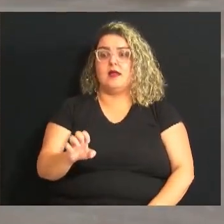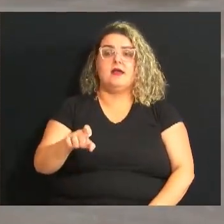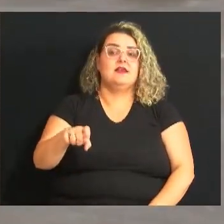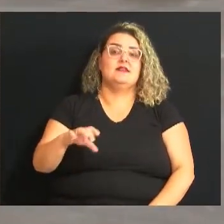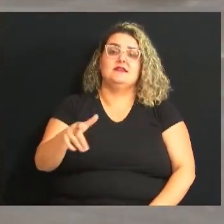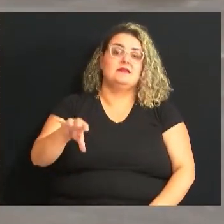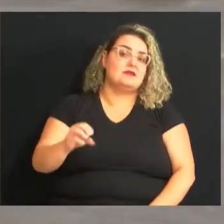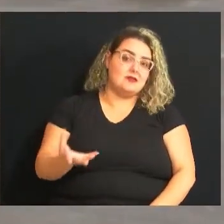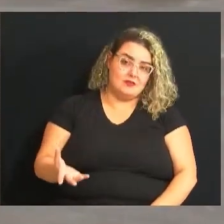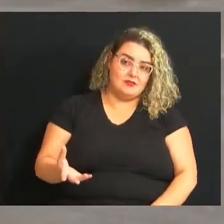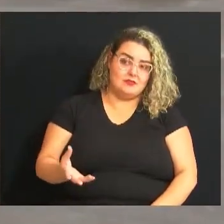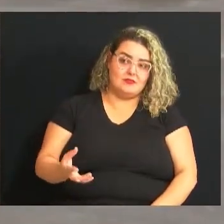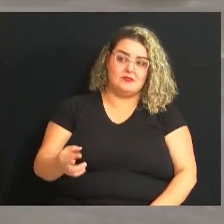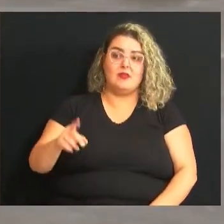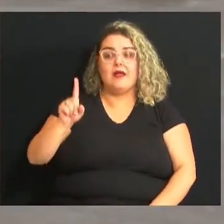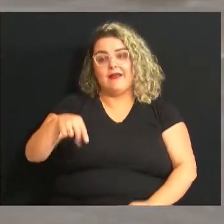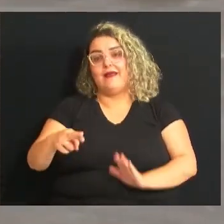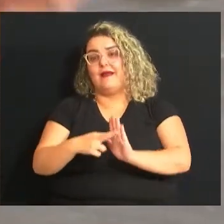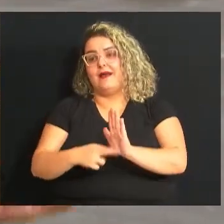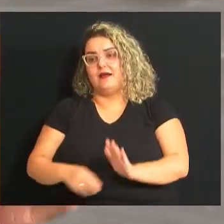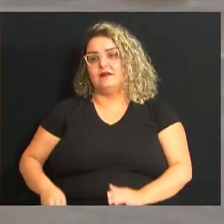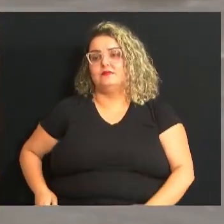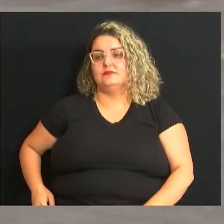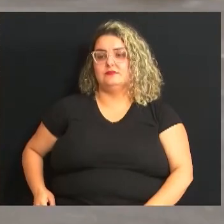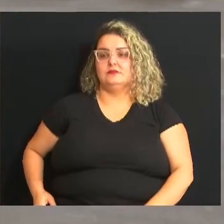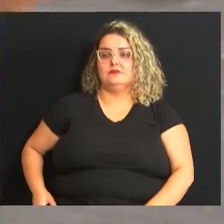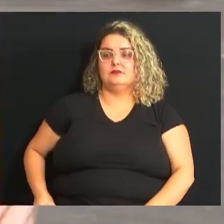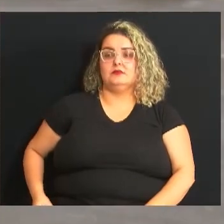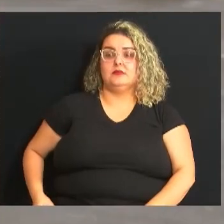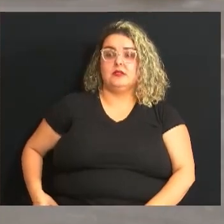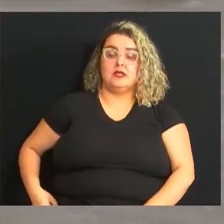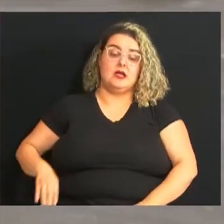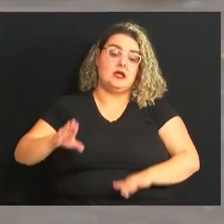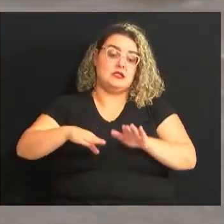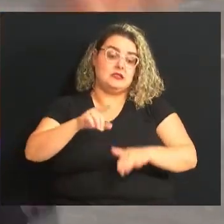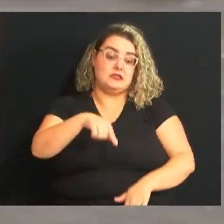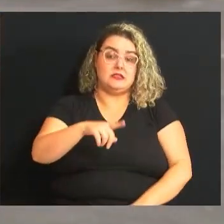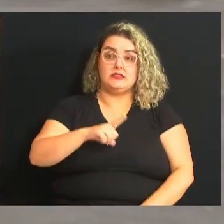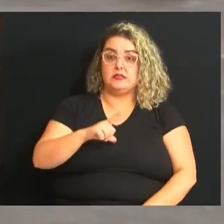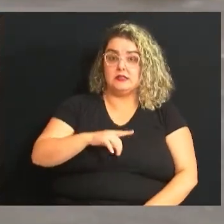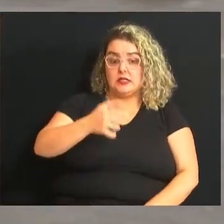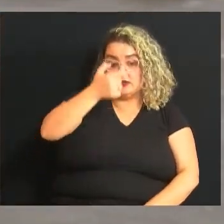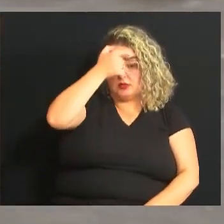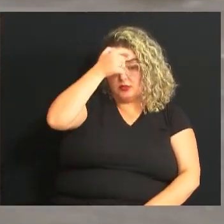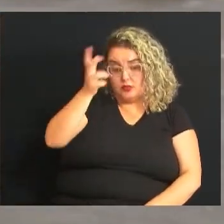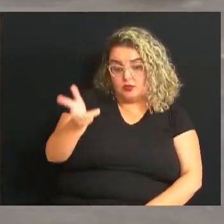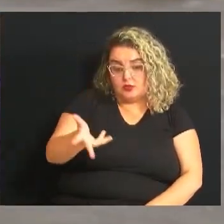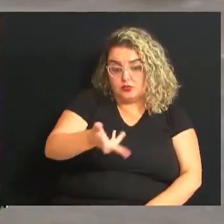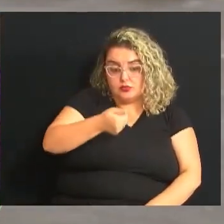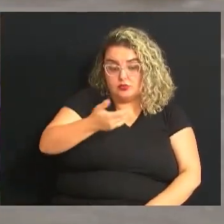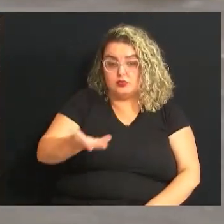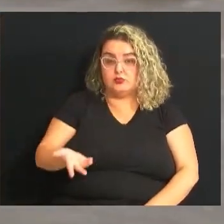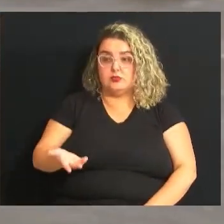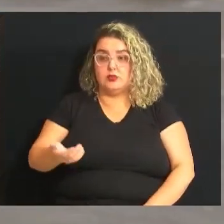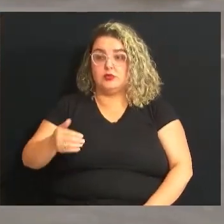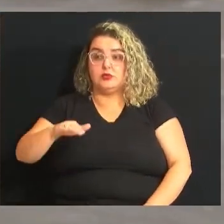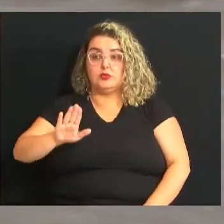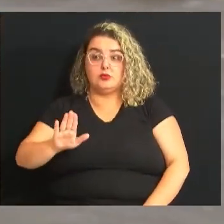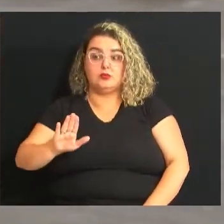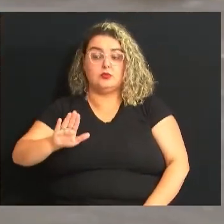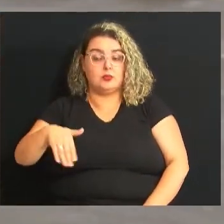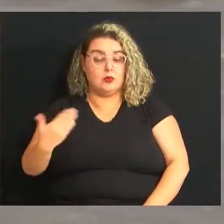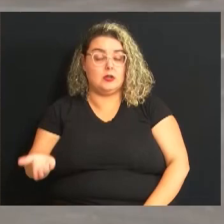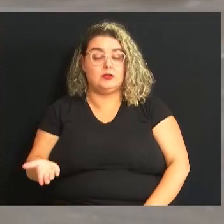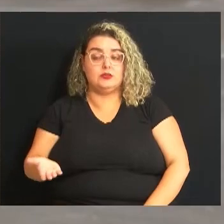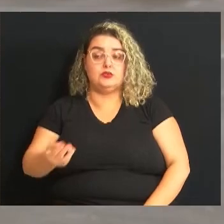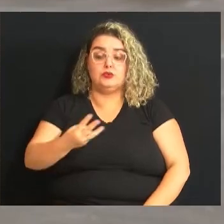é a regra. Se fosse exceção, nós podíamos discutir, será que ele tem um talento, alguma coisa adicional? Mas quando a média